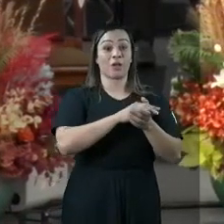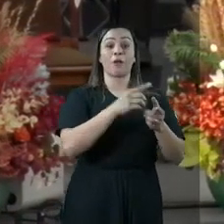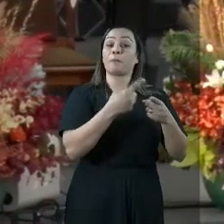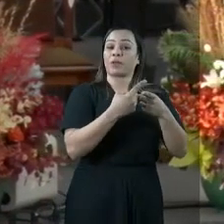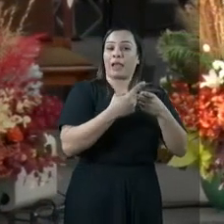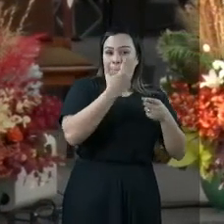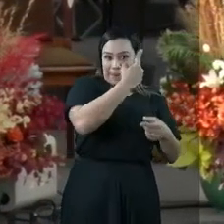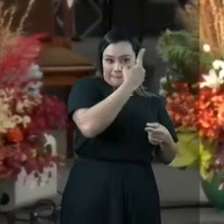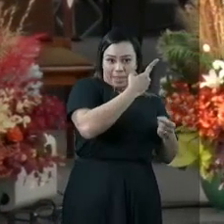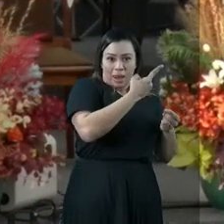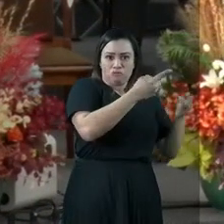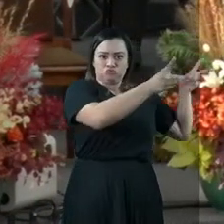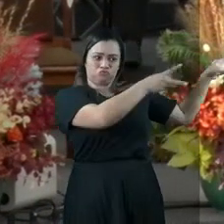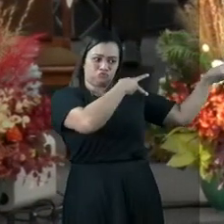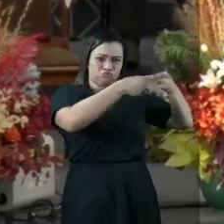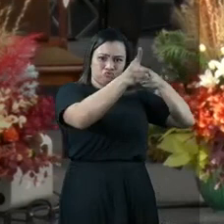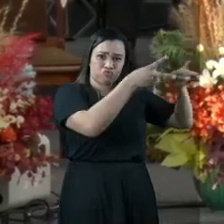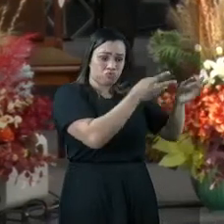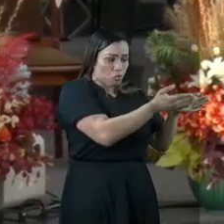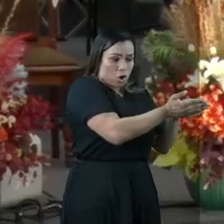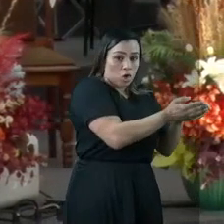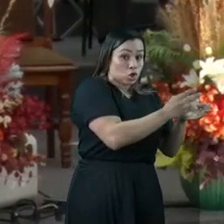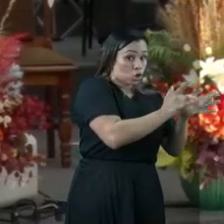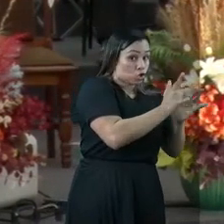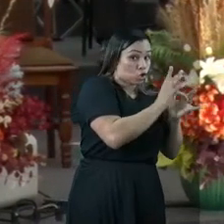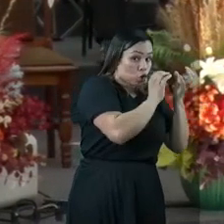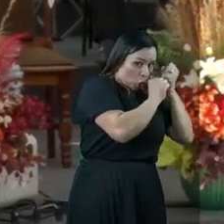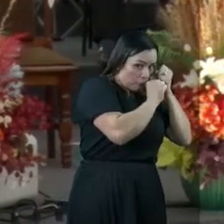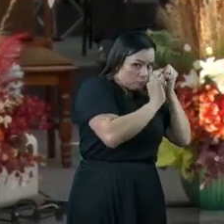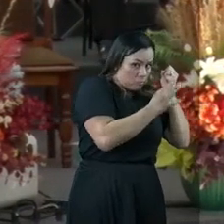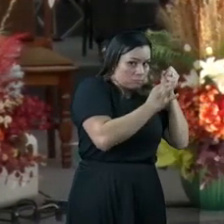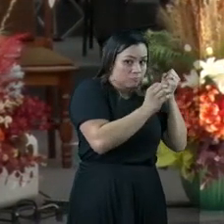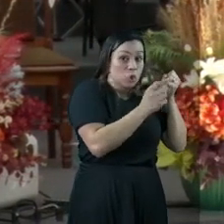dormir, de tão frio que era o culto no barco, agora eu vou deixar eles irem sozinhos.